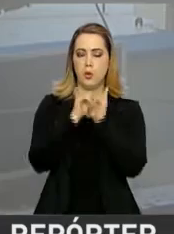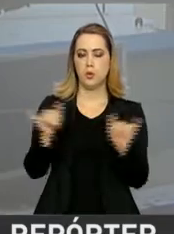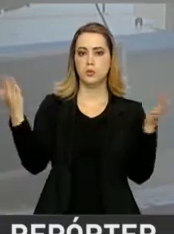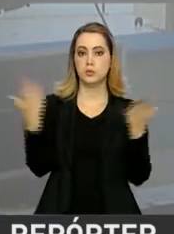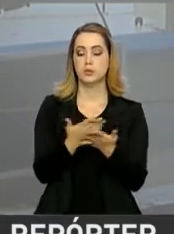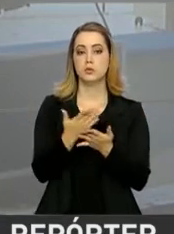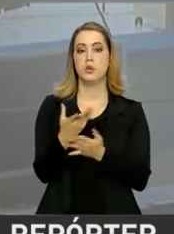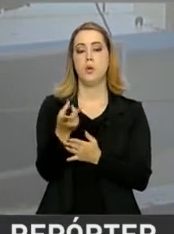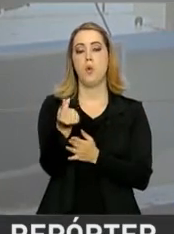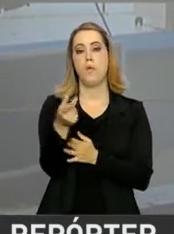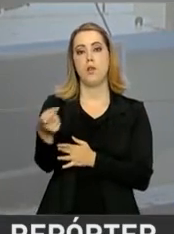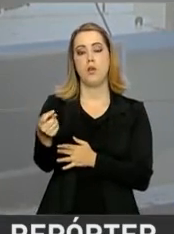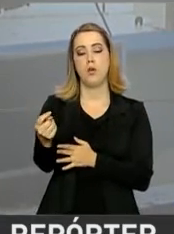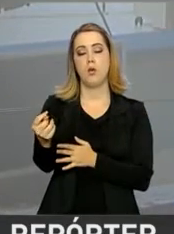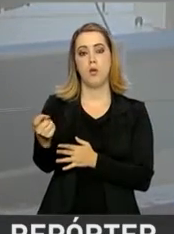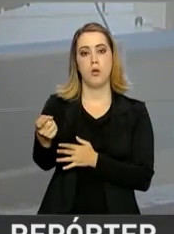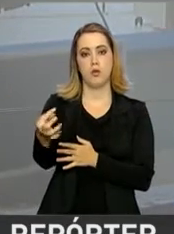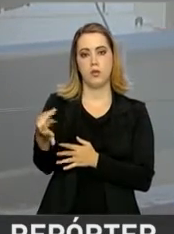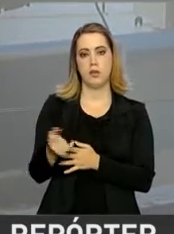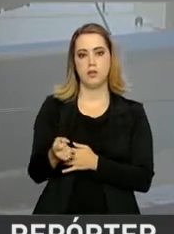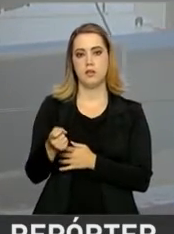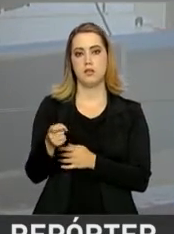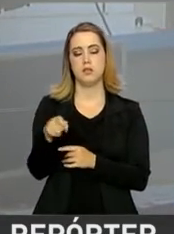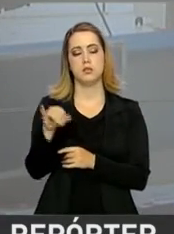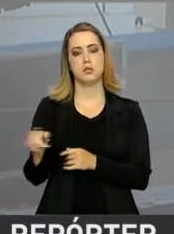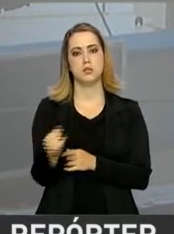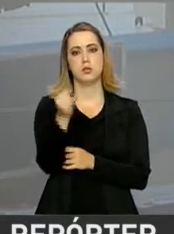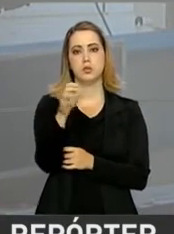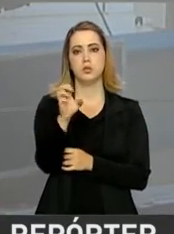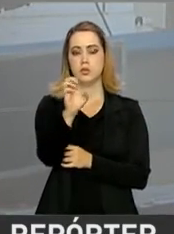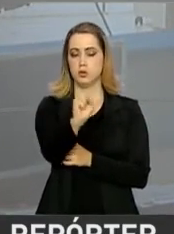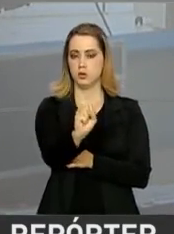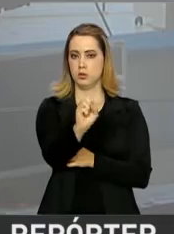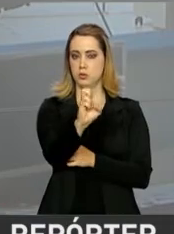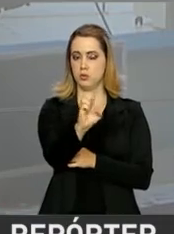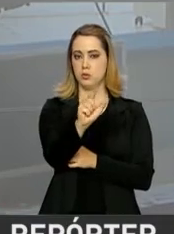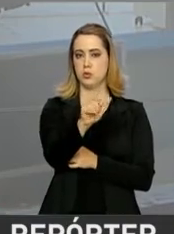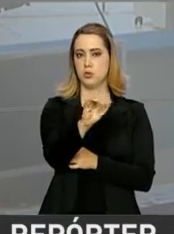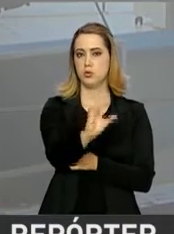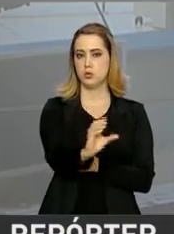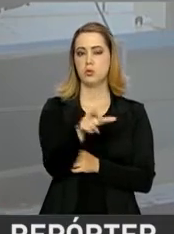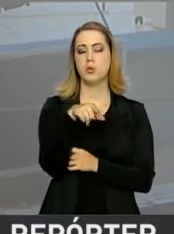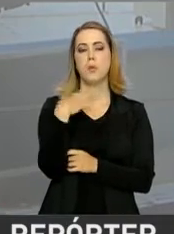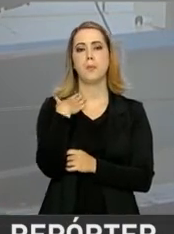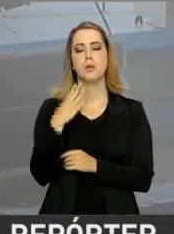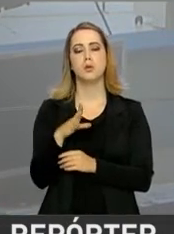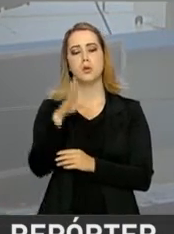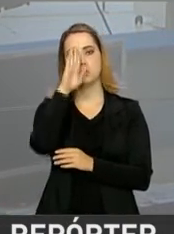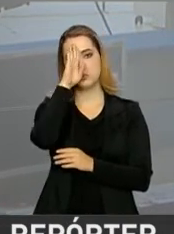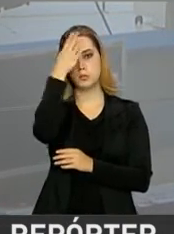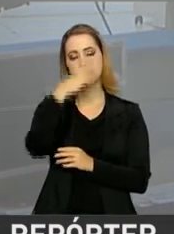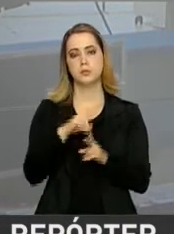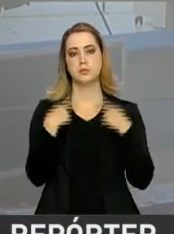anunciada hoje a taxa básica de juros, a Selic. O Comitê de Política Monetária do Banco Central está reunido desde ontem e deve comunicar a decisão